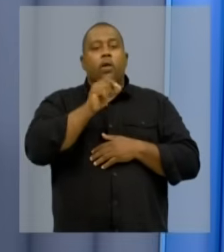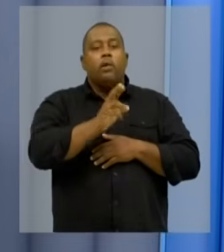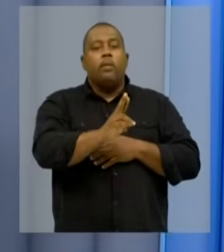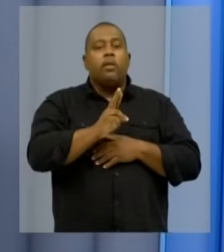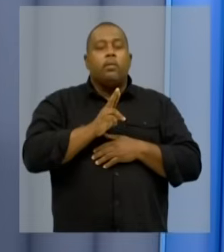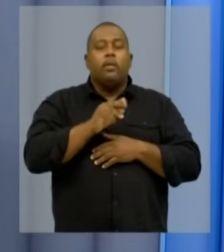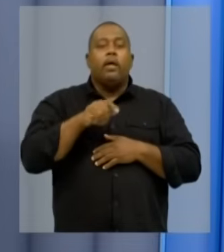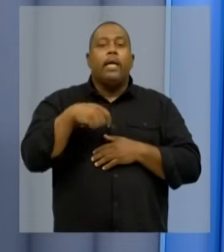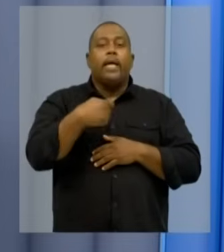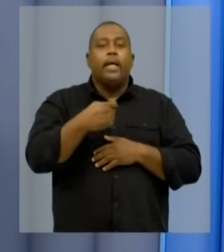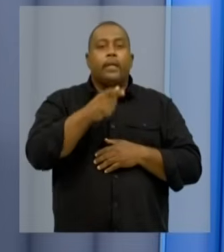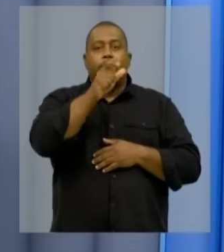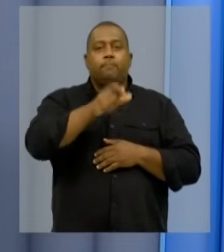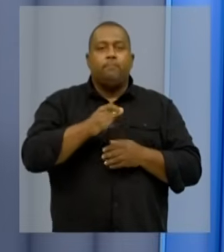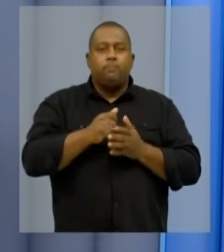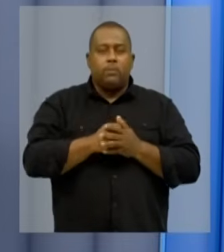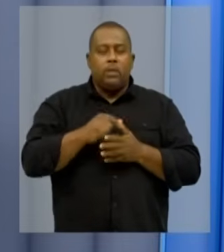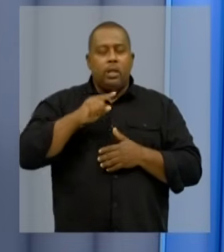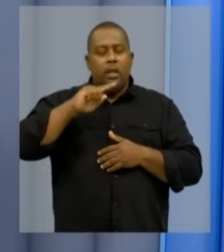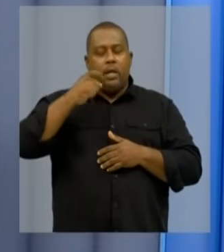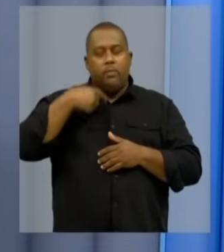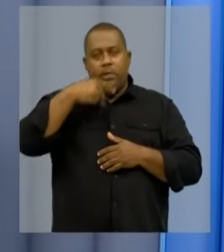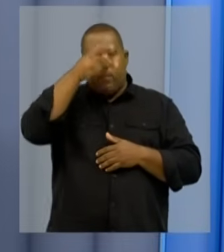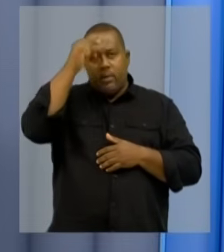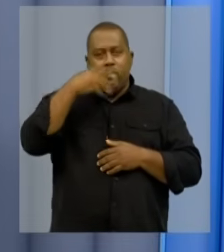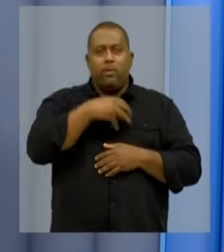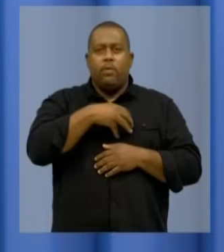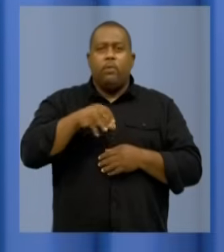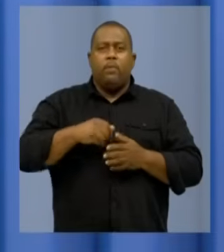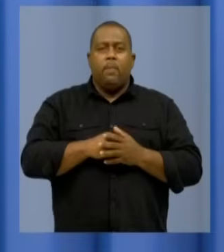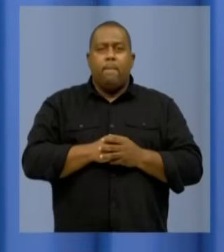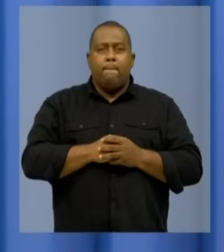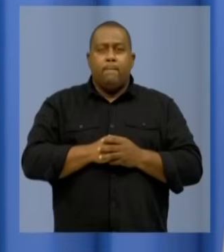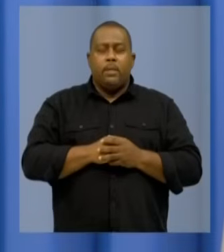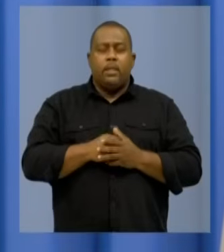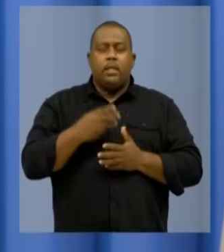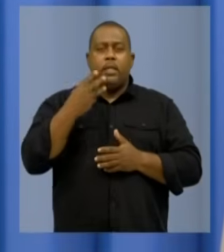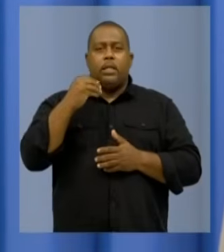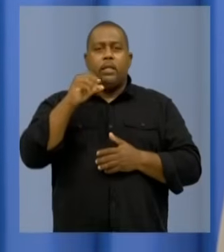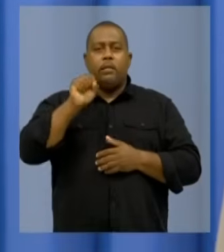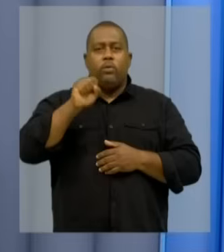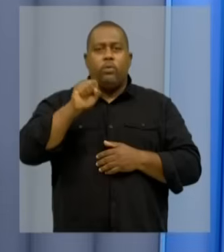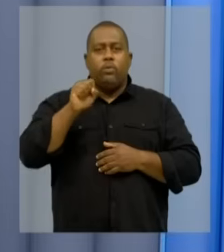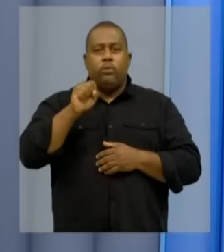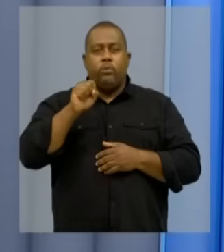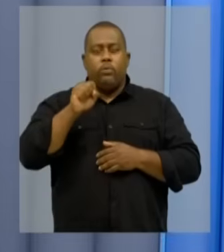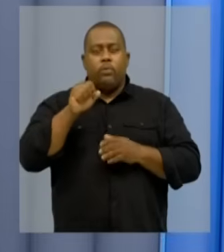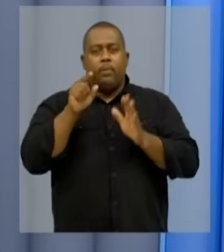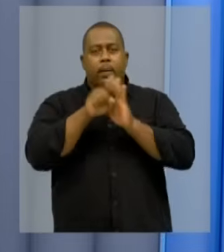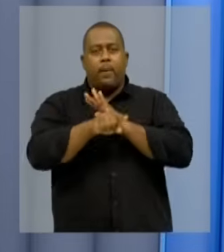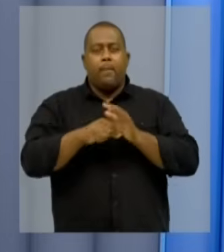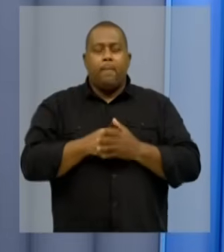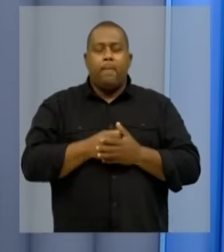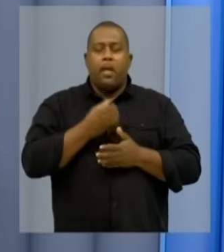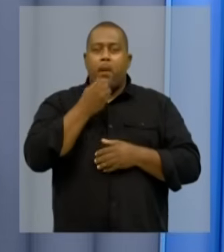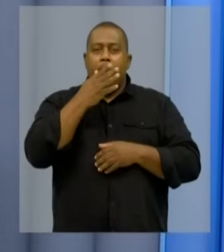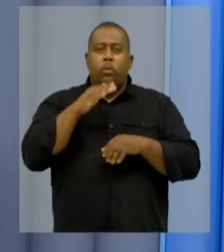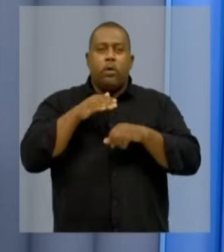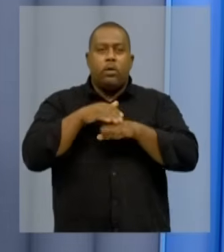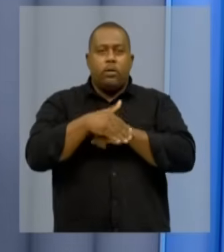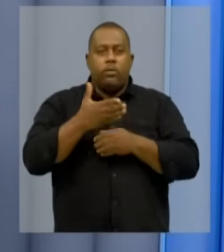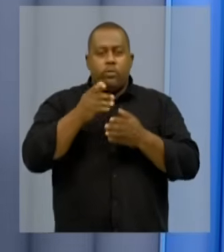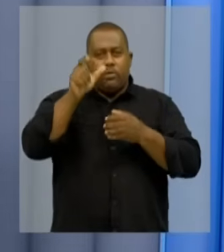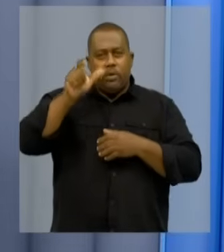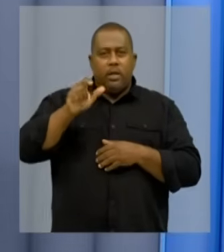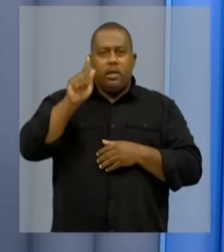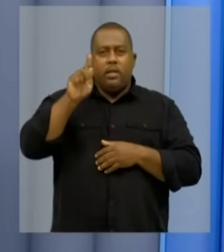noite, Graziela. O ex-prefeito de Salvador. 30 segundos para a pergunta. Boa noite, Graziela.